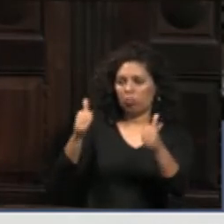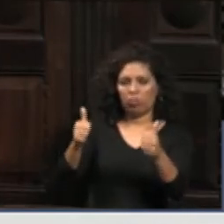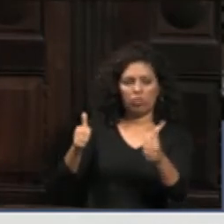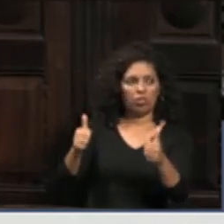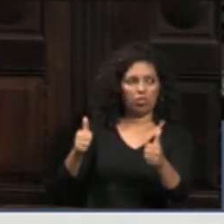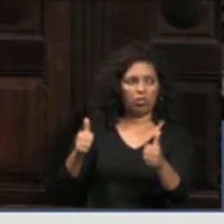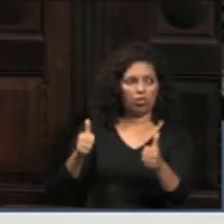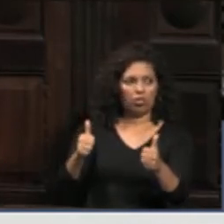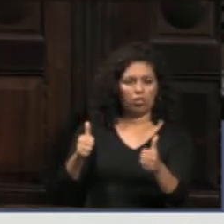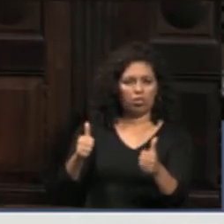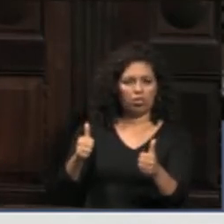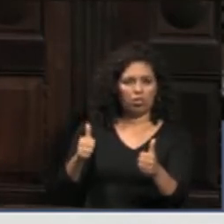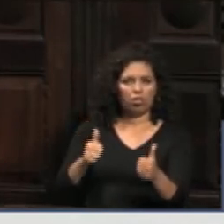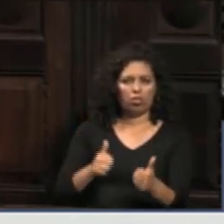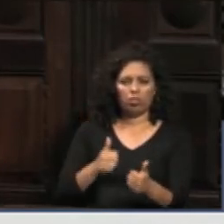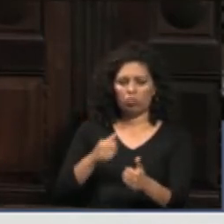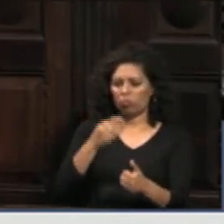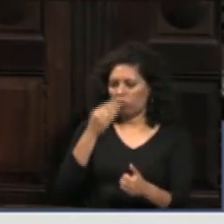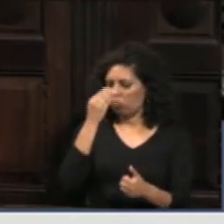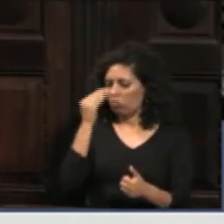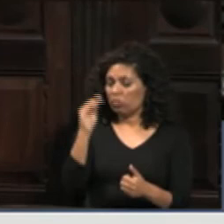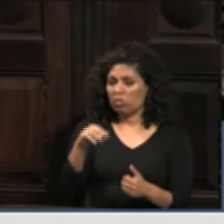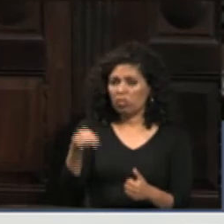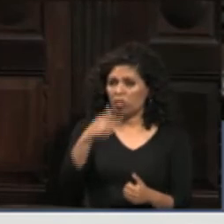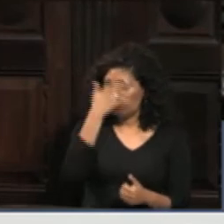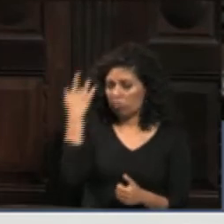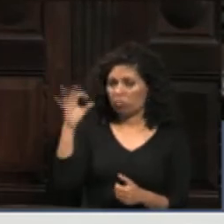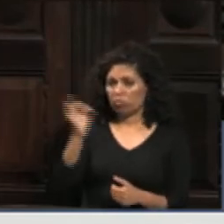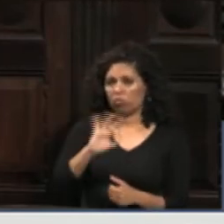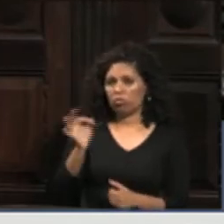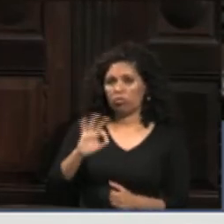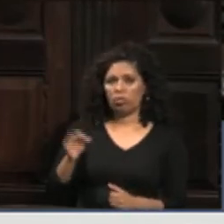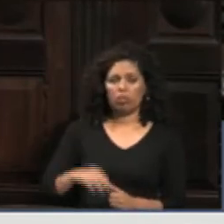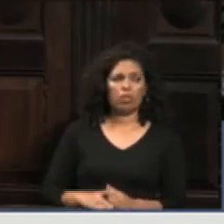sem exceção. Sem exceção.